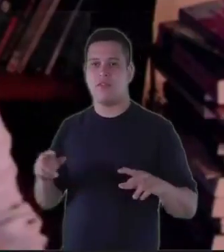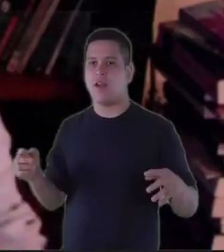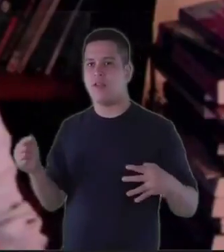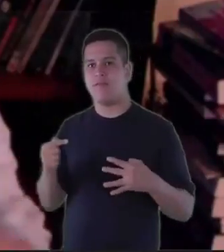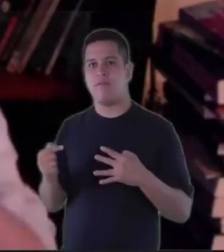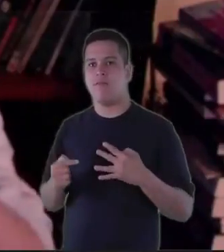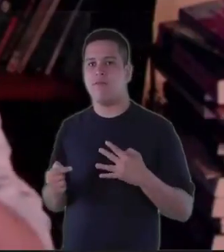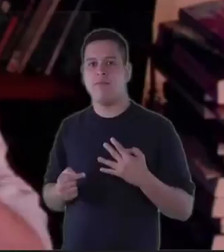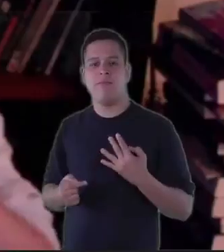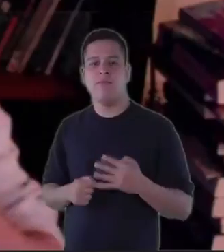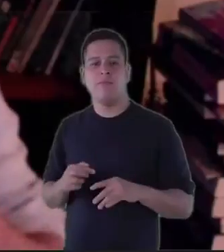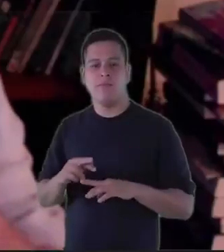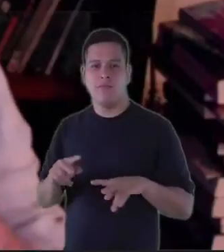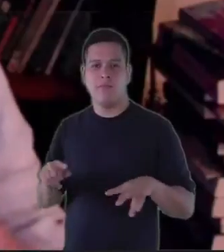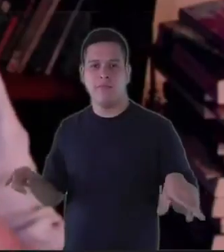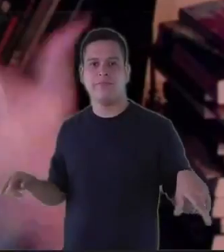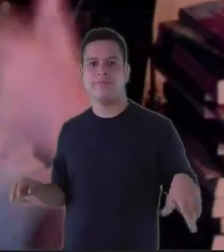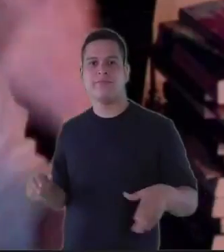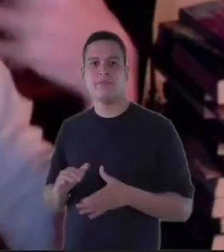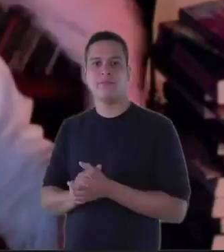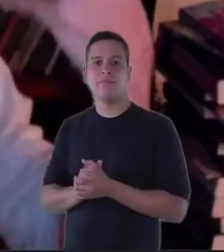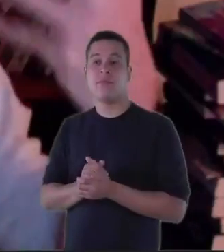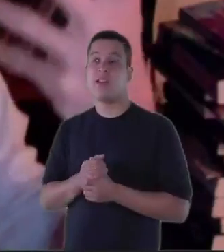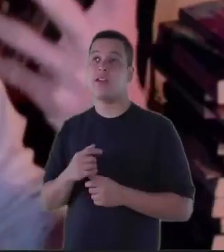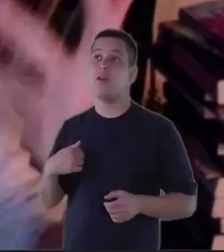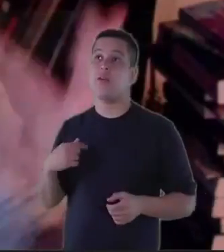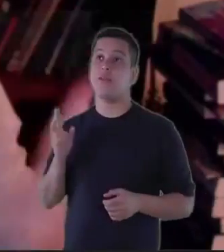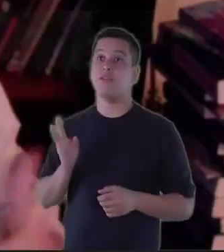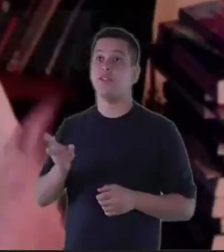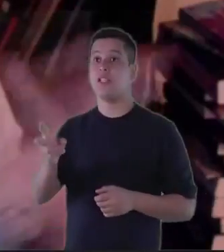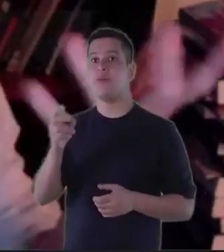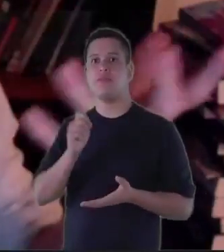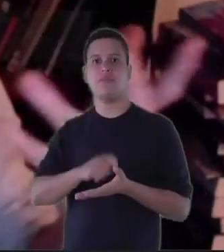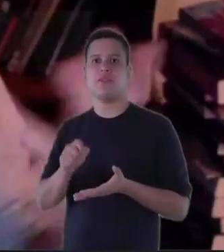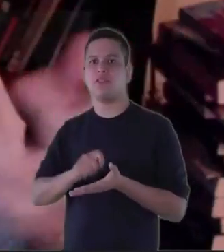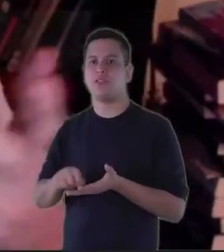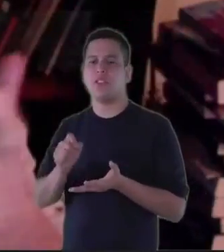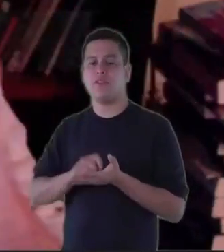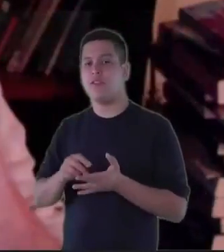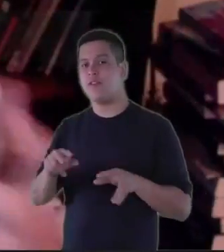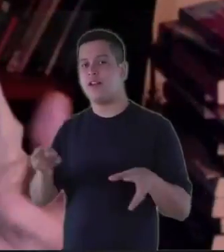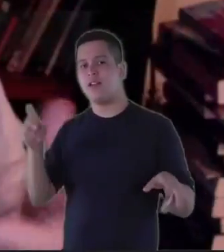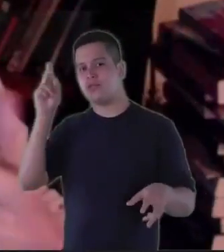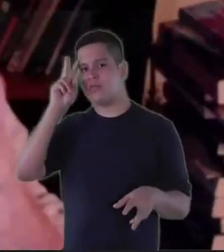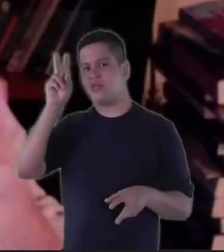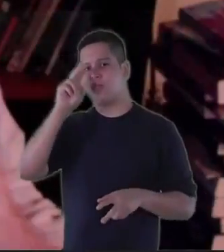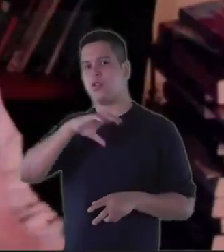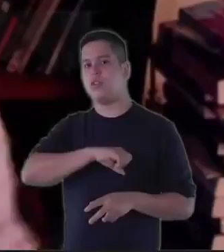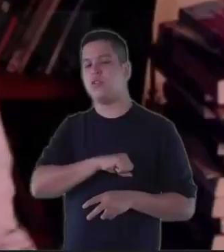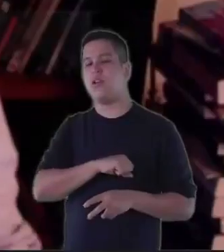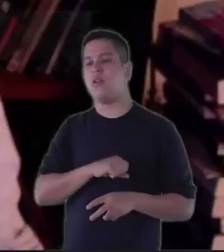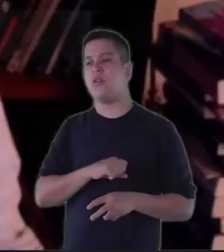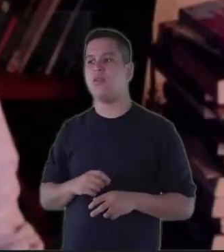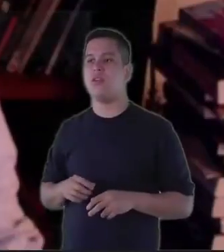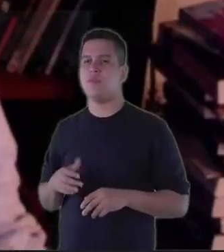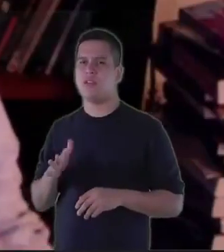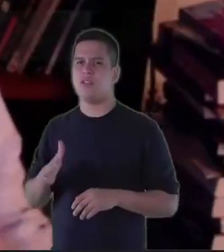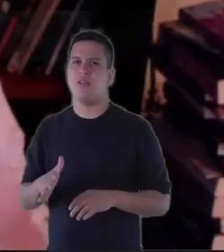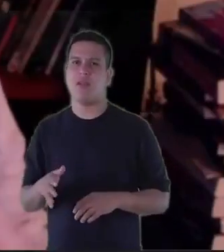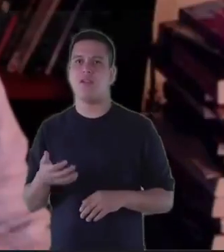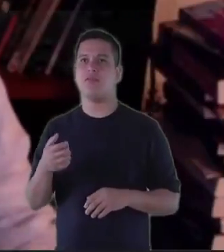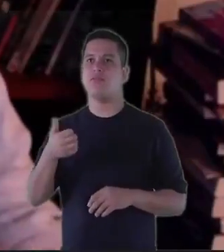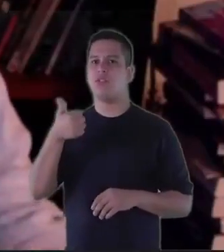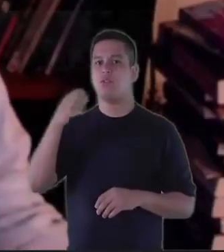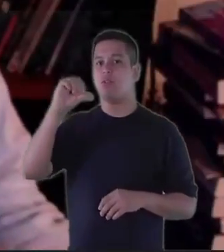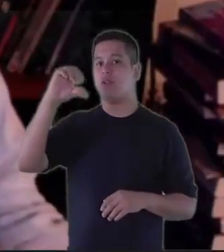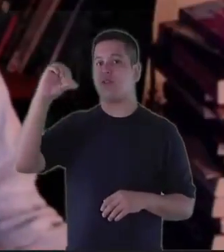nível da nossa parceria, né? Eu sempre fui um escritor muito romântico, assim, então eu estou falando do início dos anos 90, mas